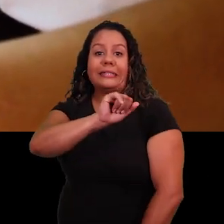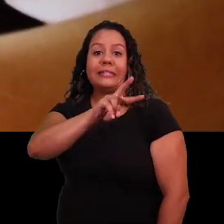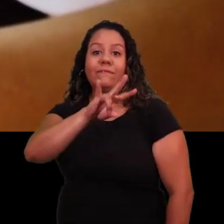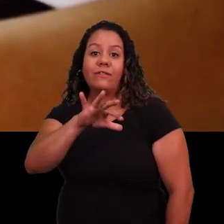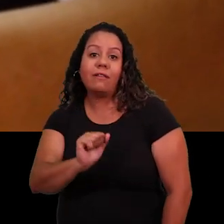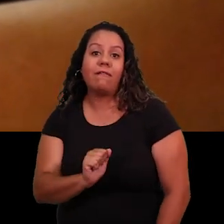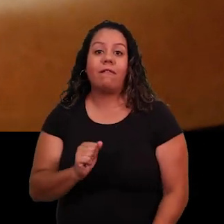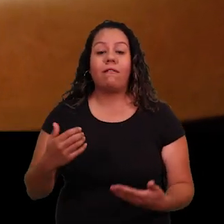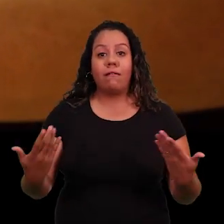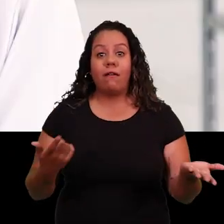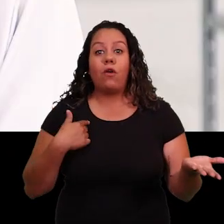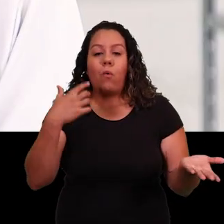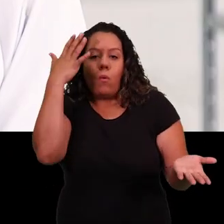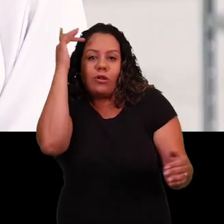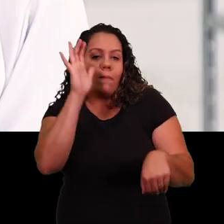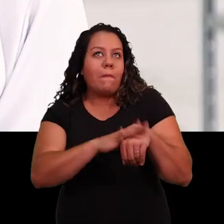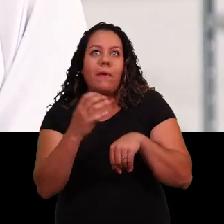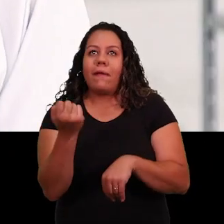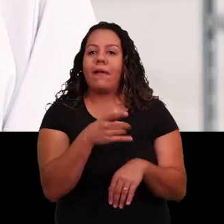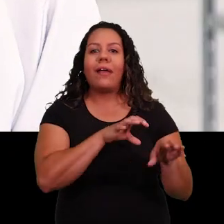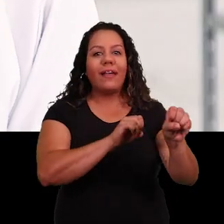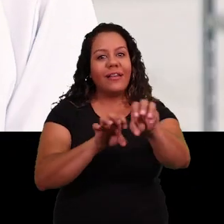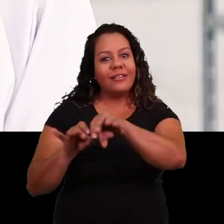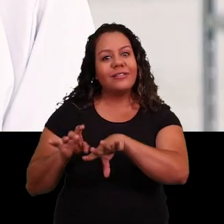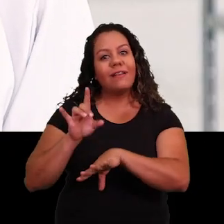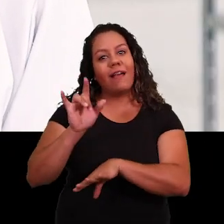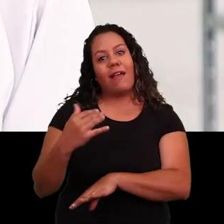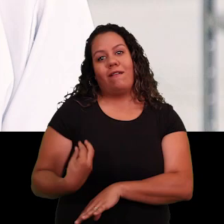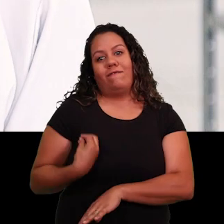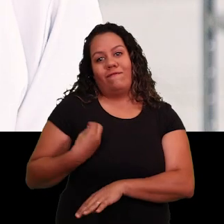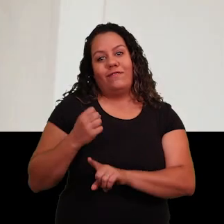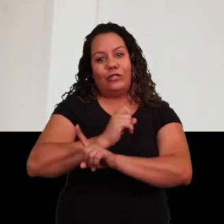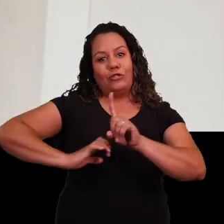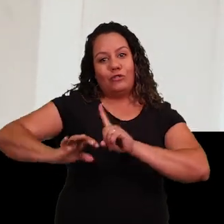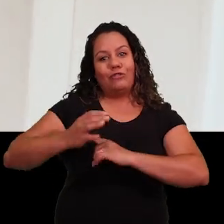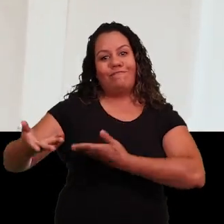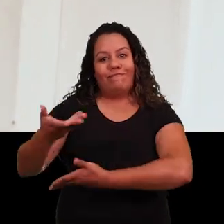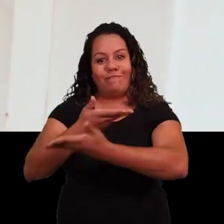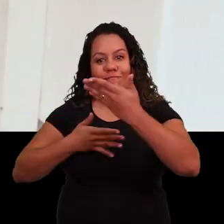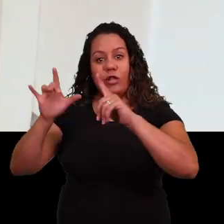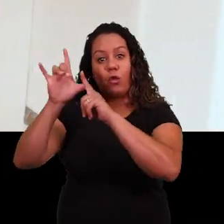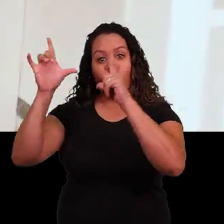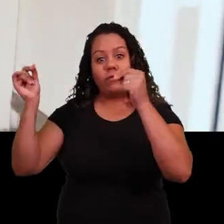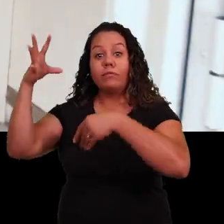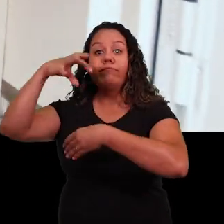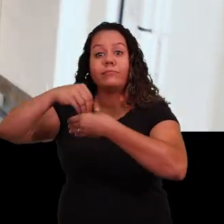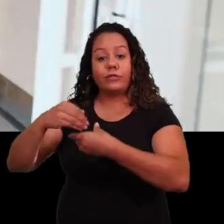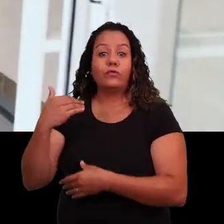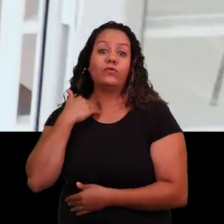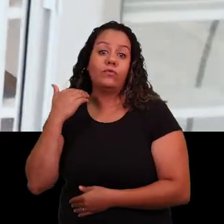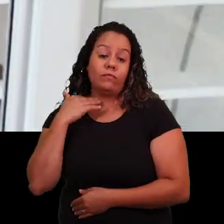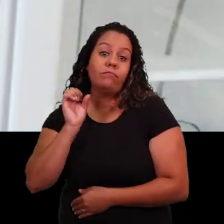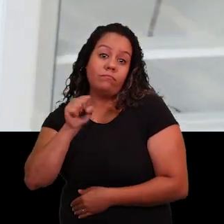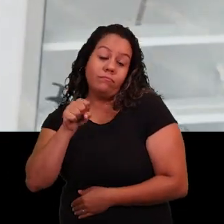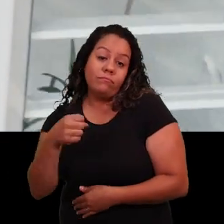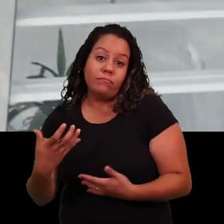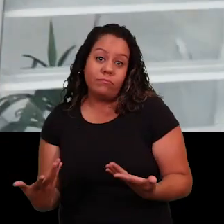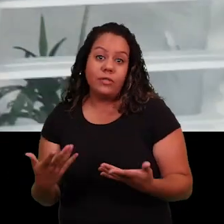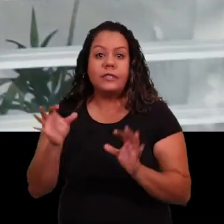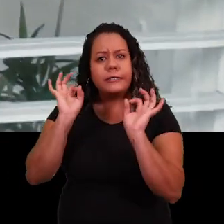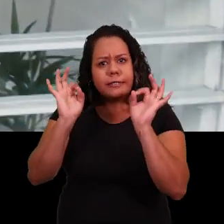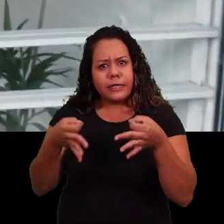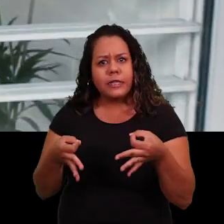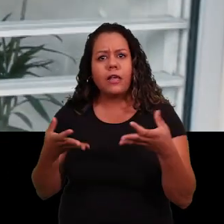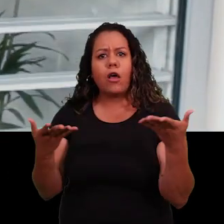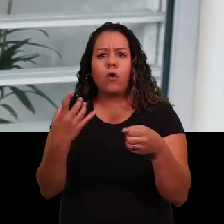é muito além do que o ensino em si, é uma vivência social. A UFJF faz parte de Juiz de Fora e, com certeza, ela